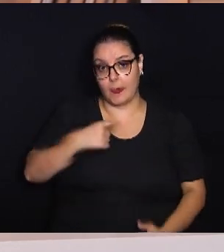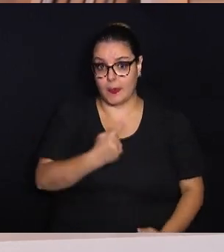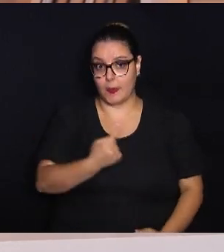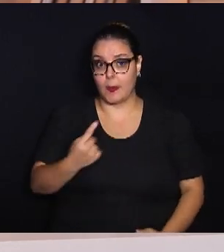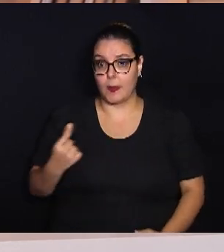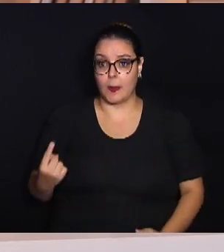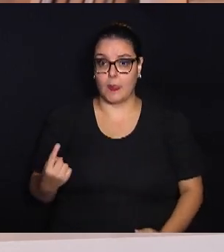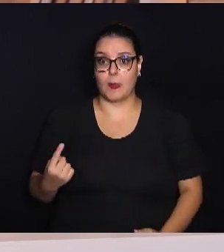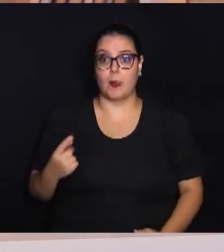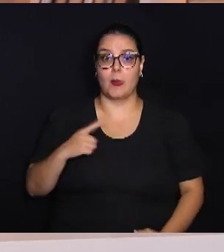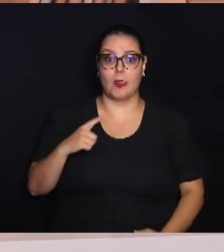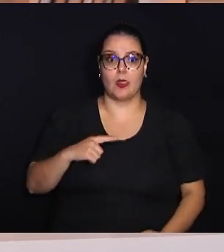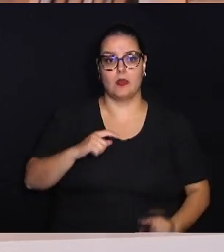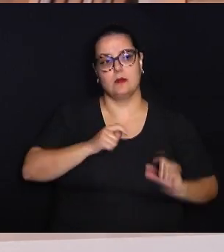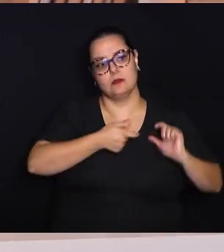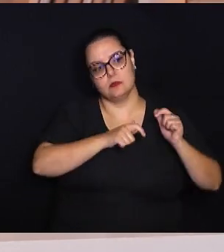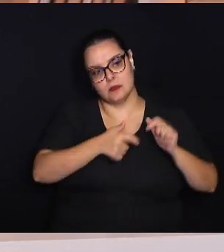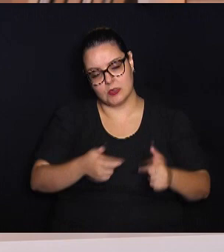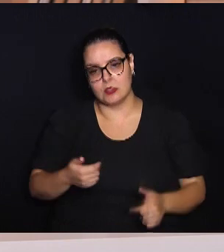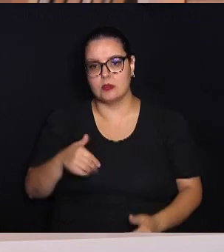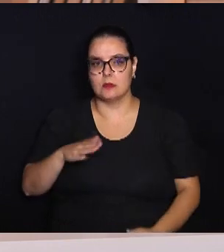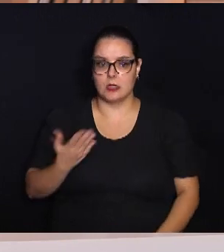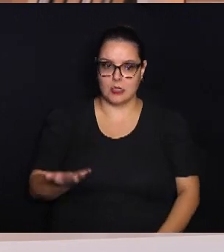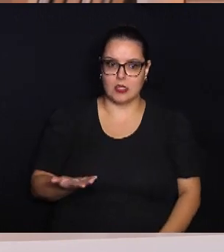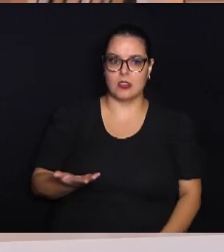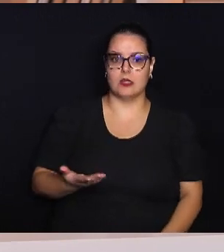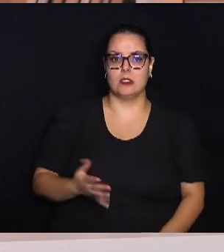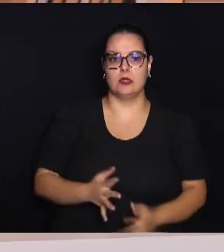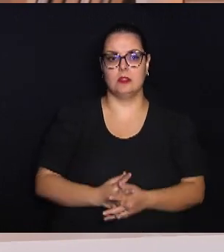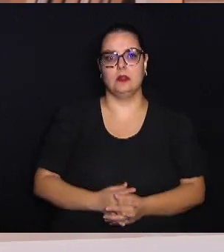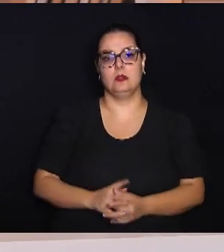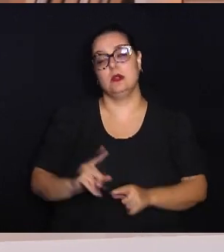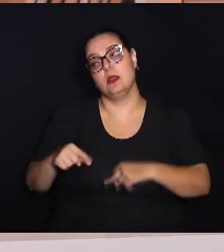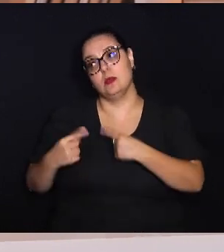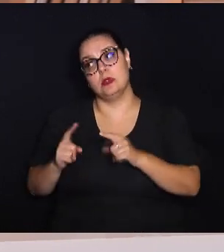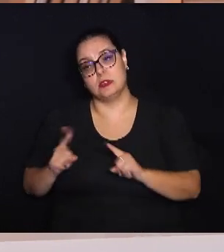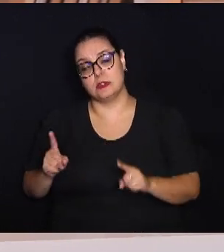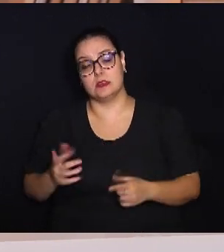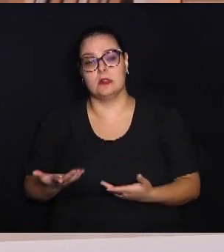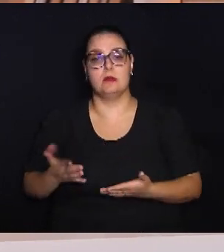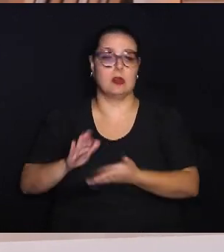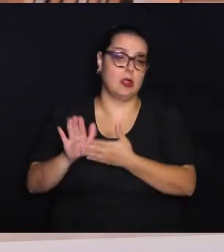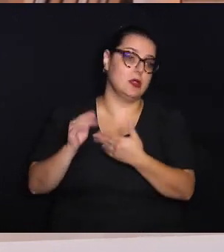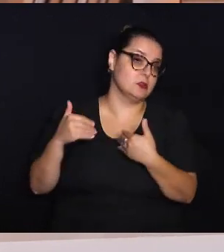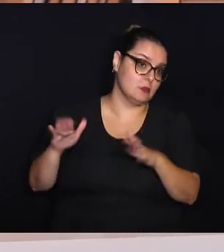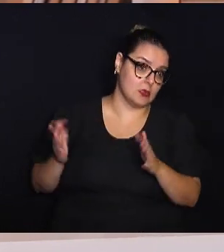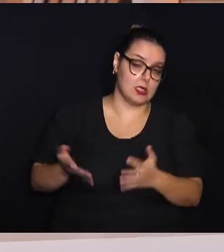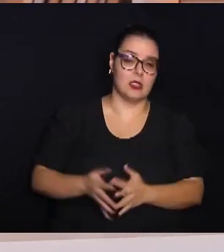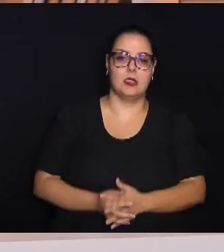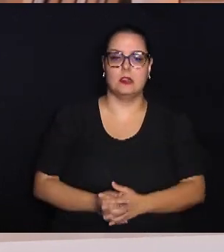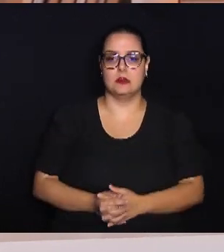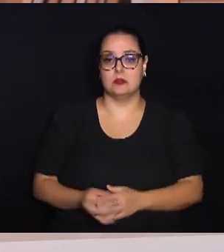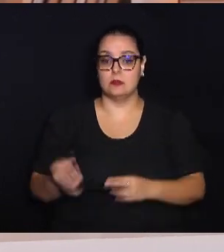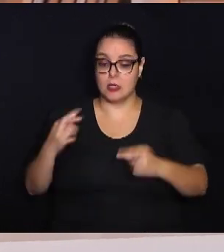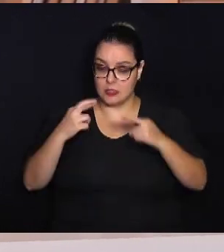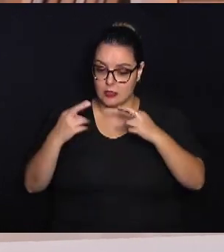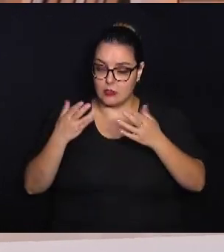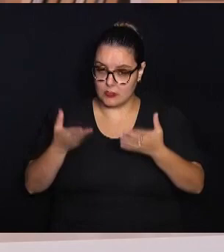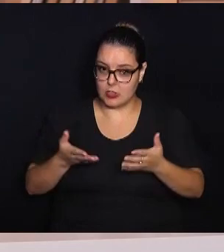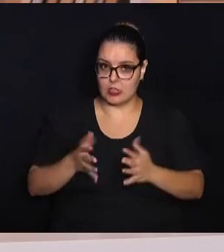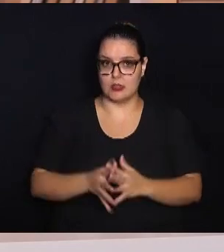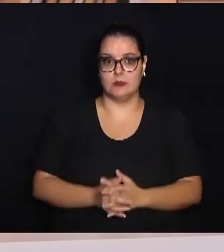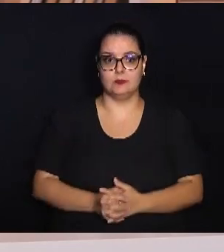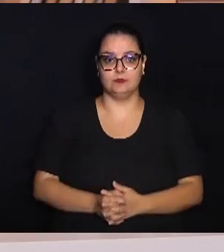do perfil de cada um. Tem pessoas que são mais conservadoras em relação à aplicação de dinheiro, tem outras que não. Mas